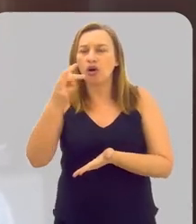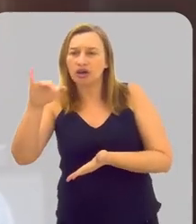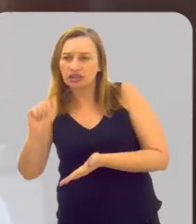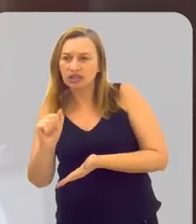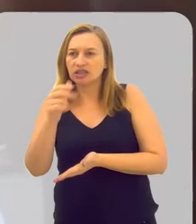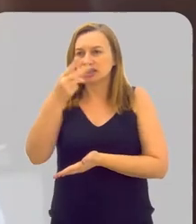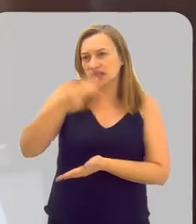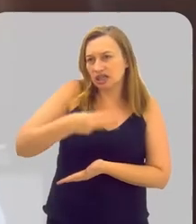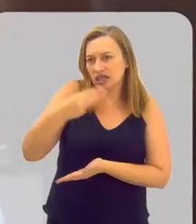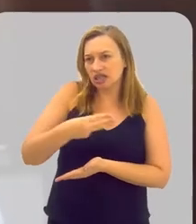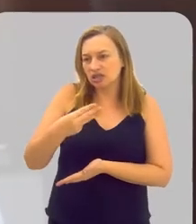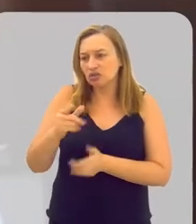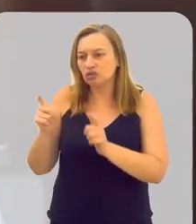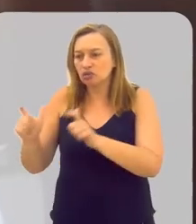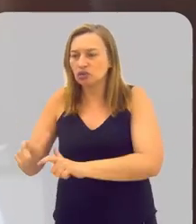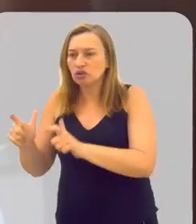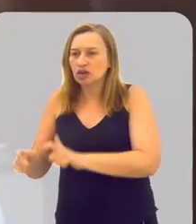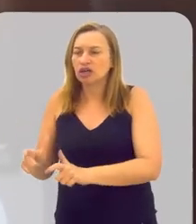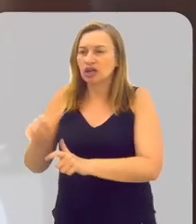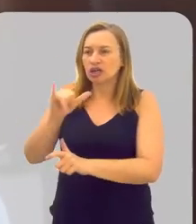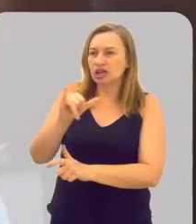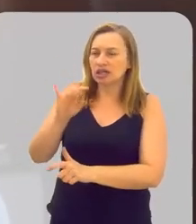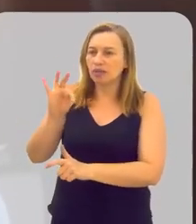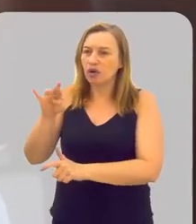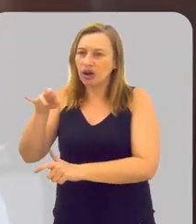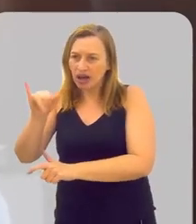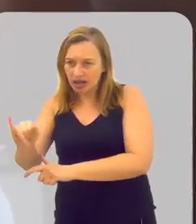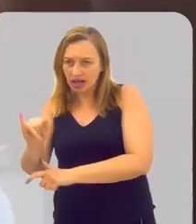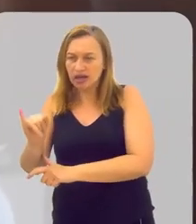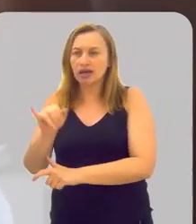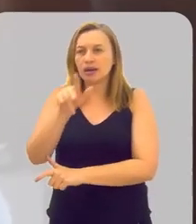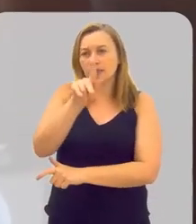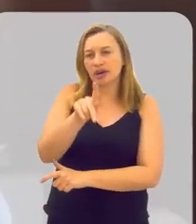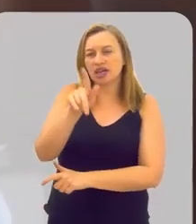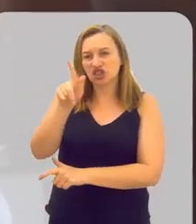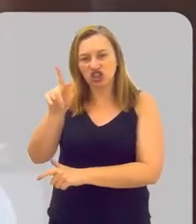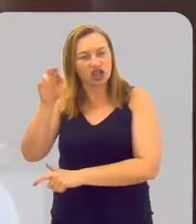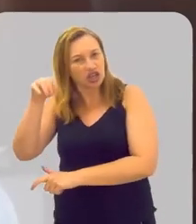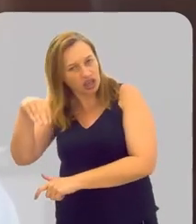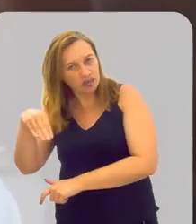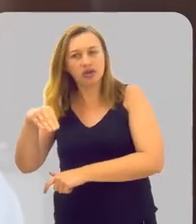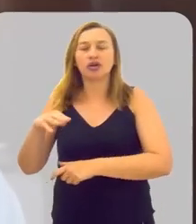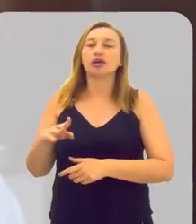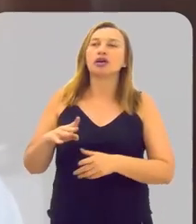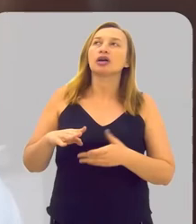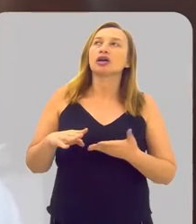Rota 3, para entrega de gás ali na região de Itaboraí, na UPGN.